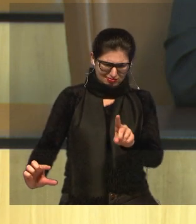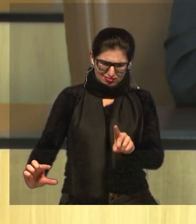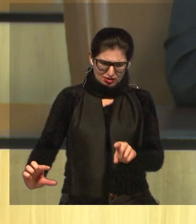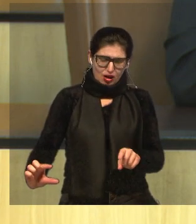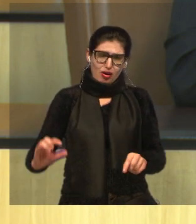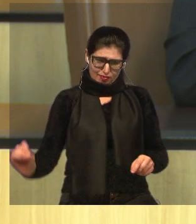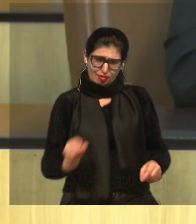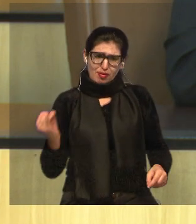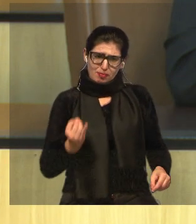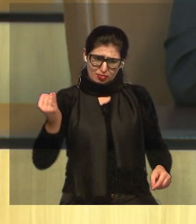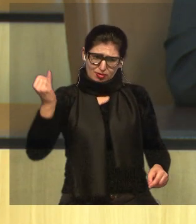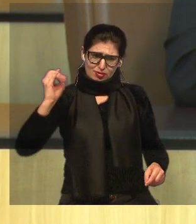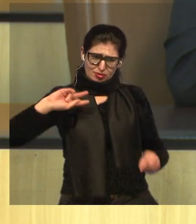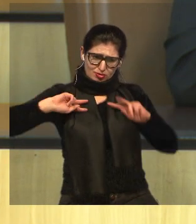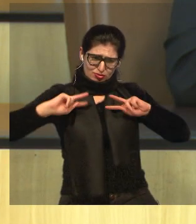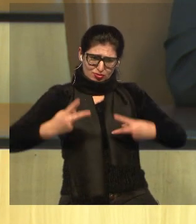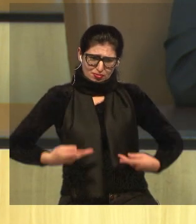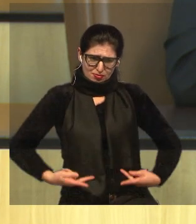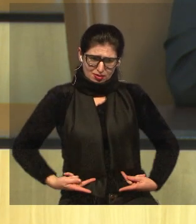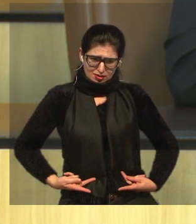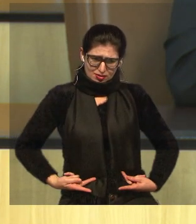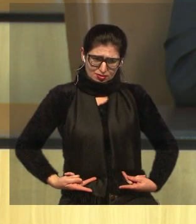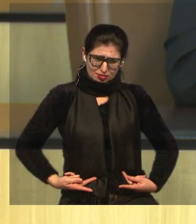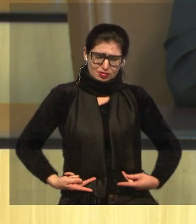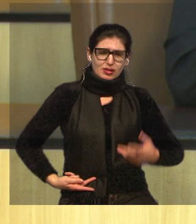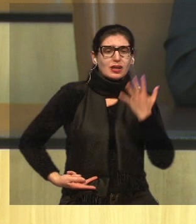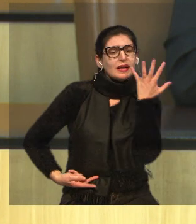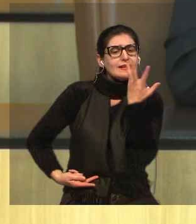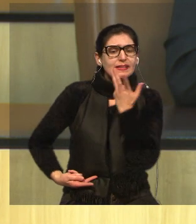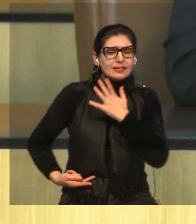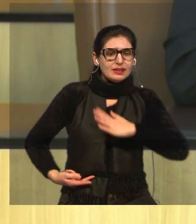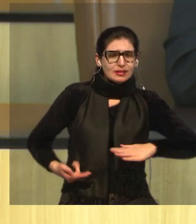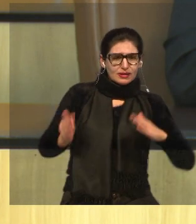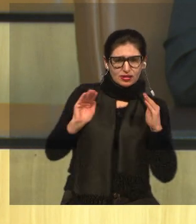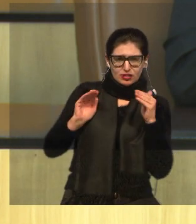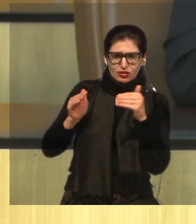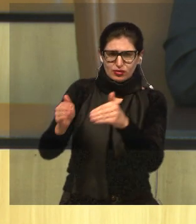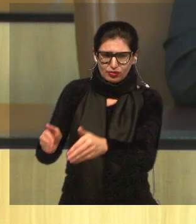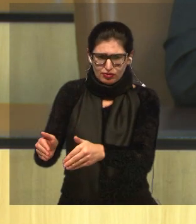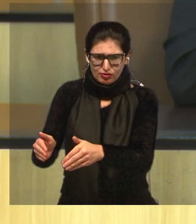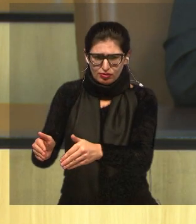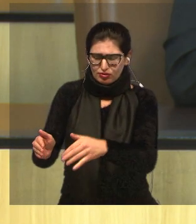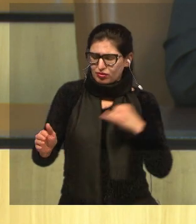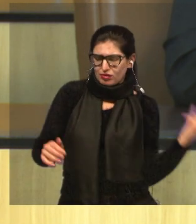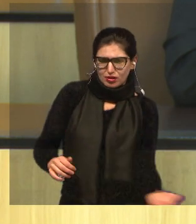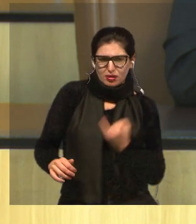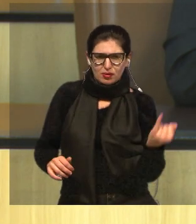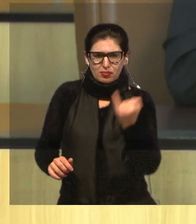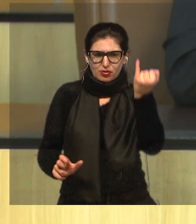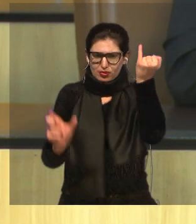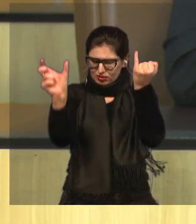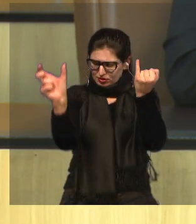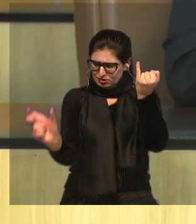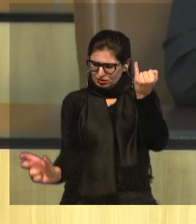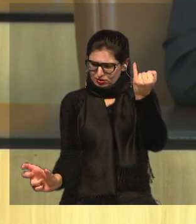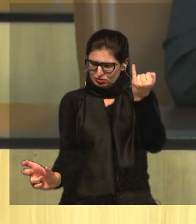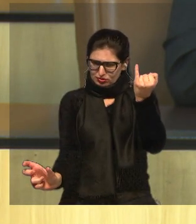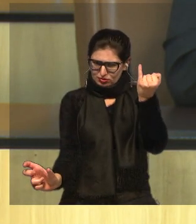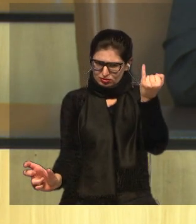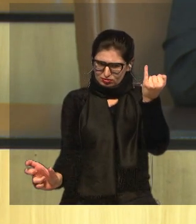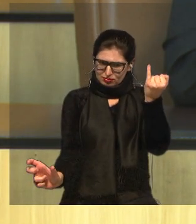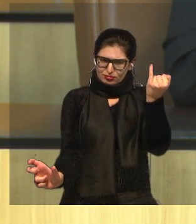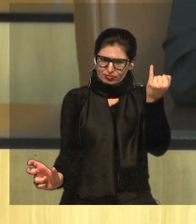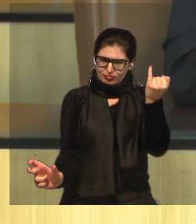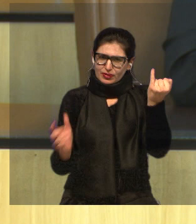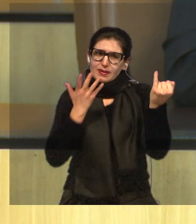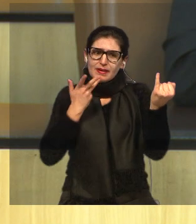sentir importantes. E eu acho de grande valia essas políticas públicas. E eu represento eles